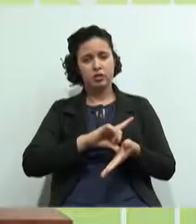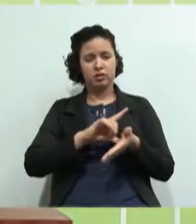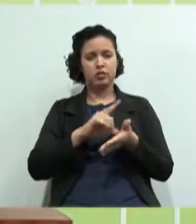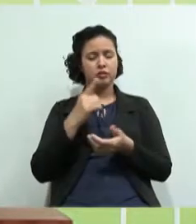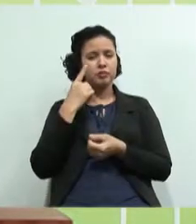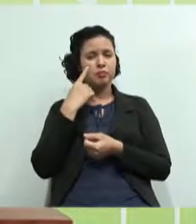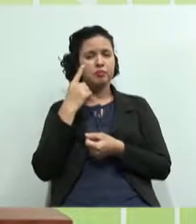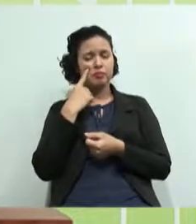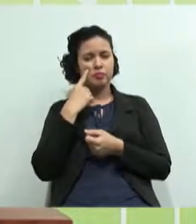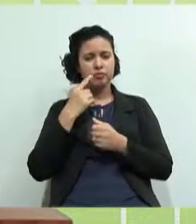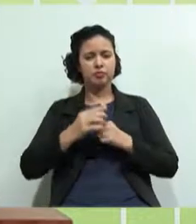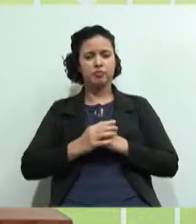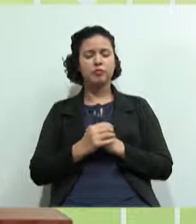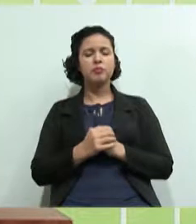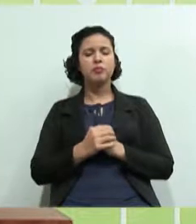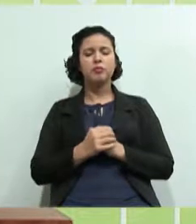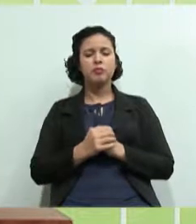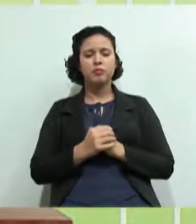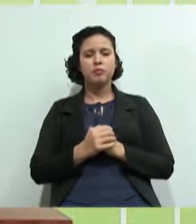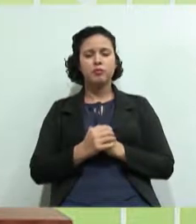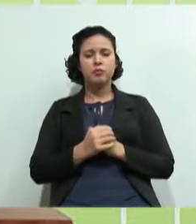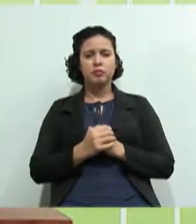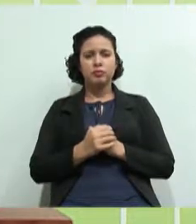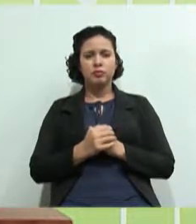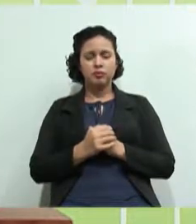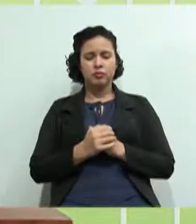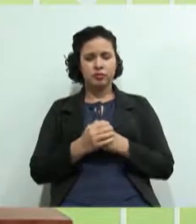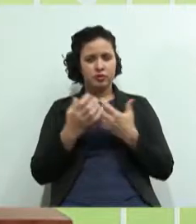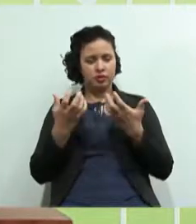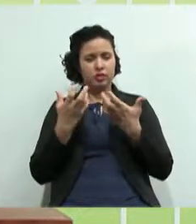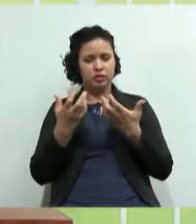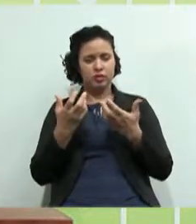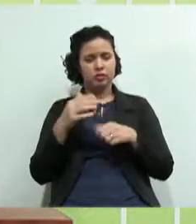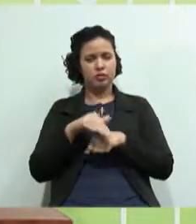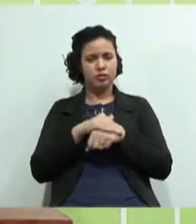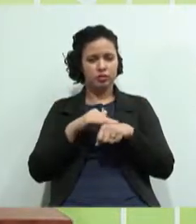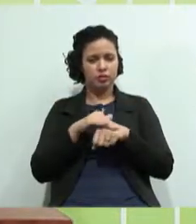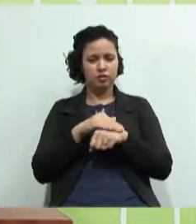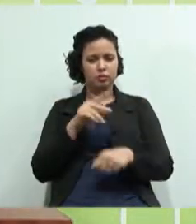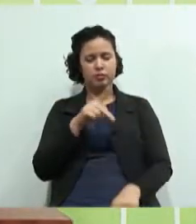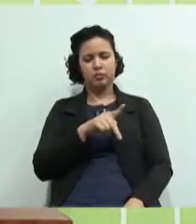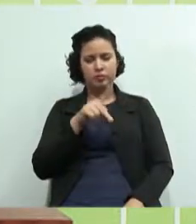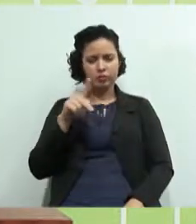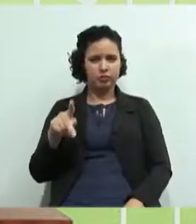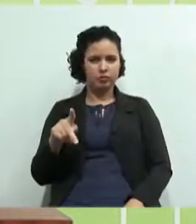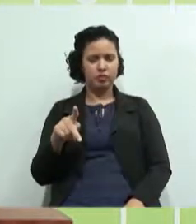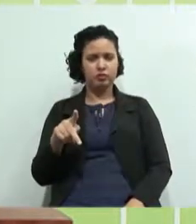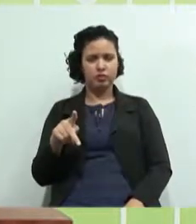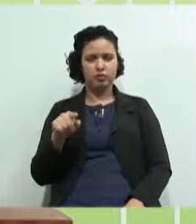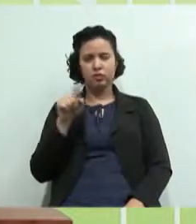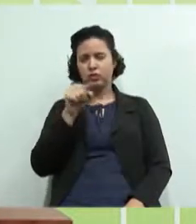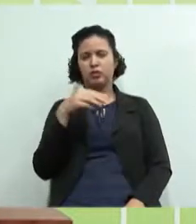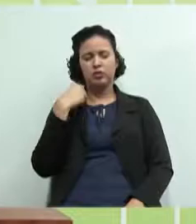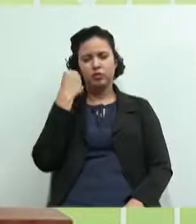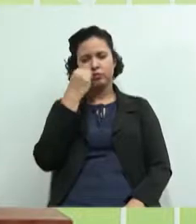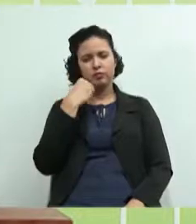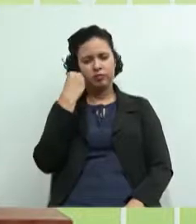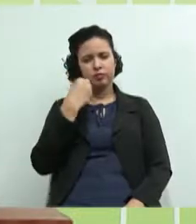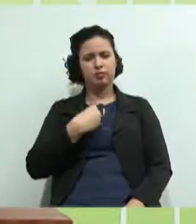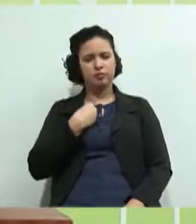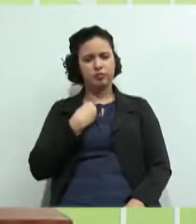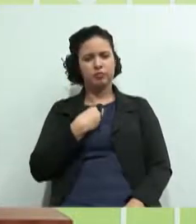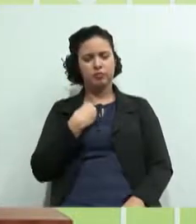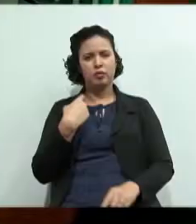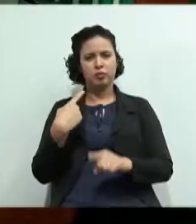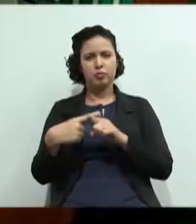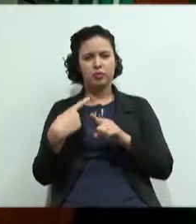essa pergunta, o que fazer com esse planejamento, eu queria conversar aqui com o professor Jorge. Professor Jorge, na sua experiência de vida, professor,